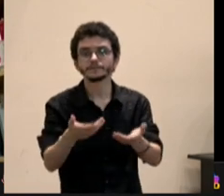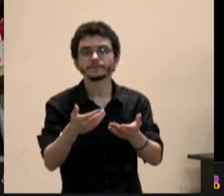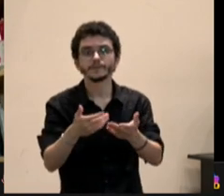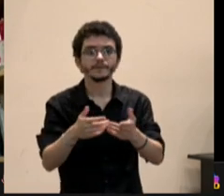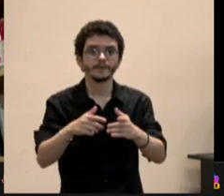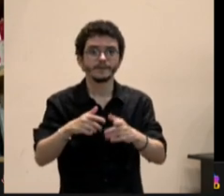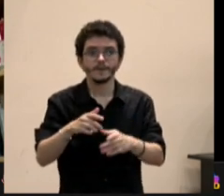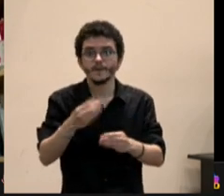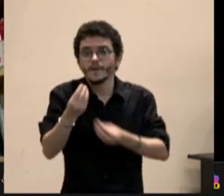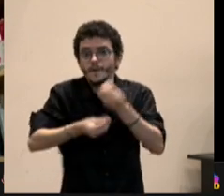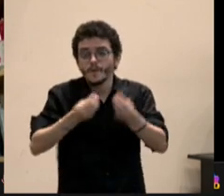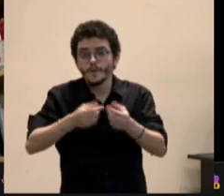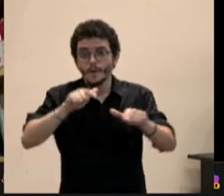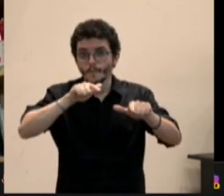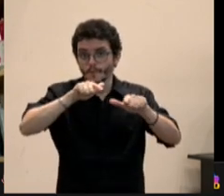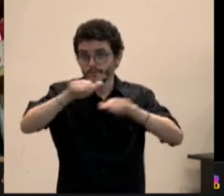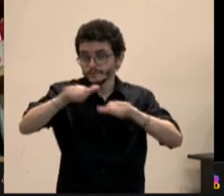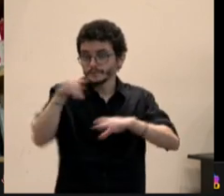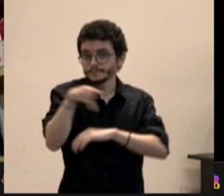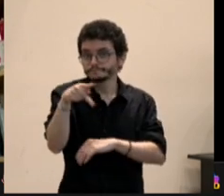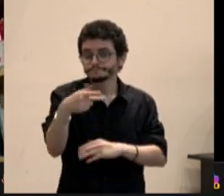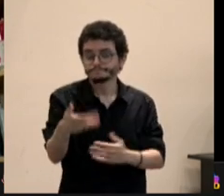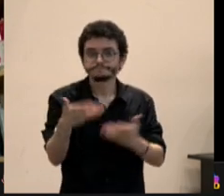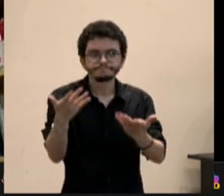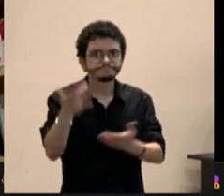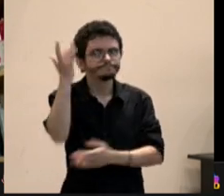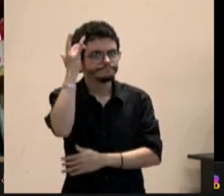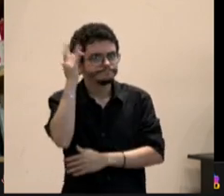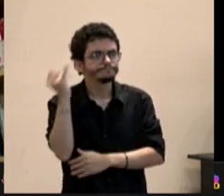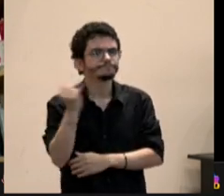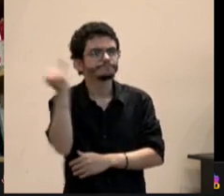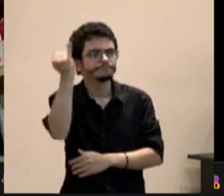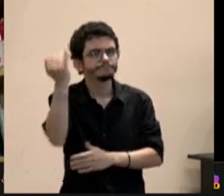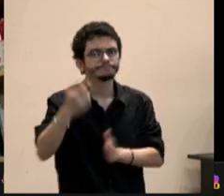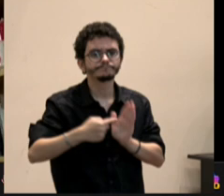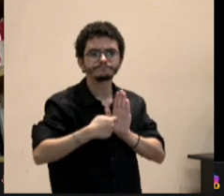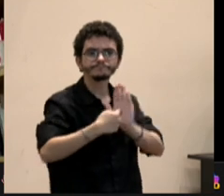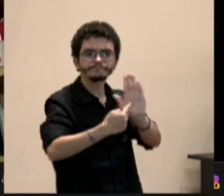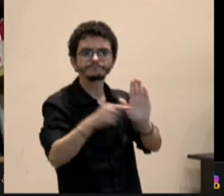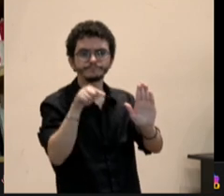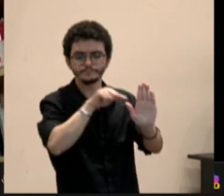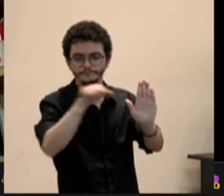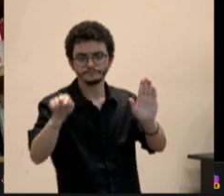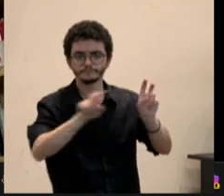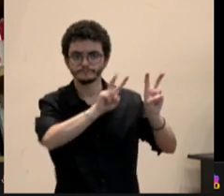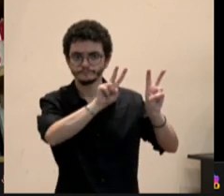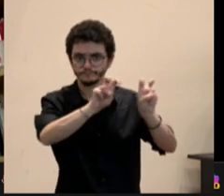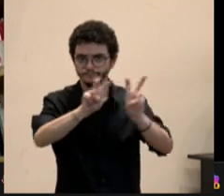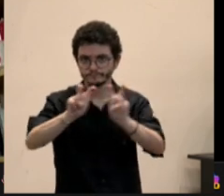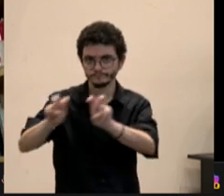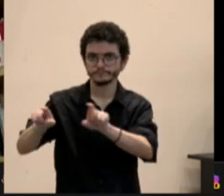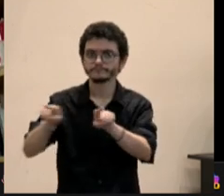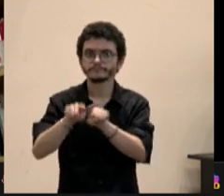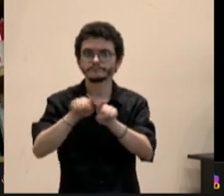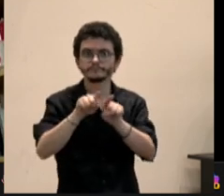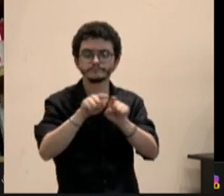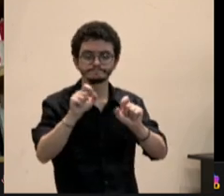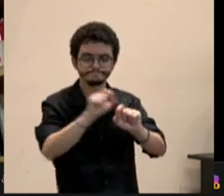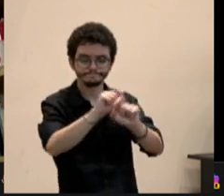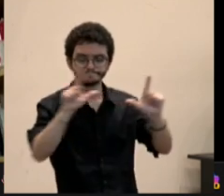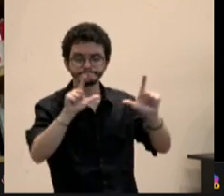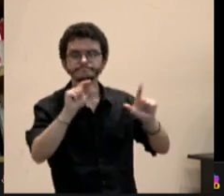trabalho dos professores. Então, acho que é importante trazer esses pontos, né, e destacar que